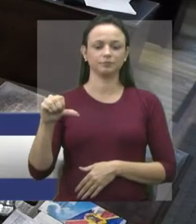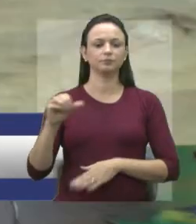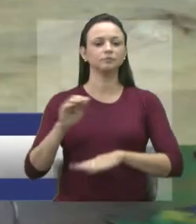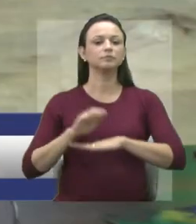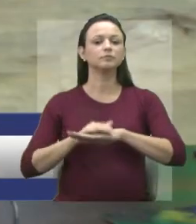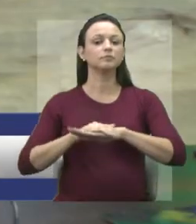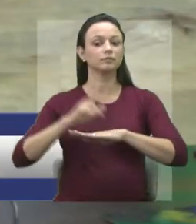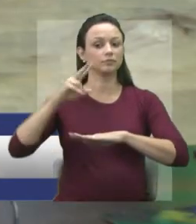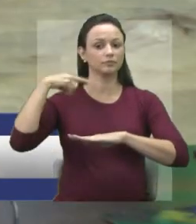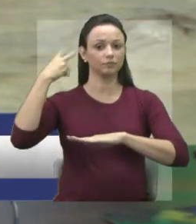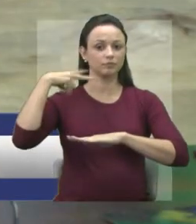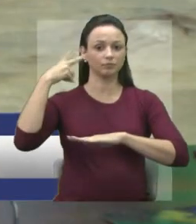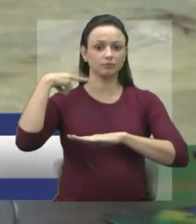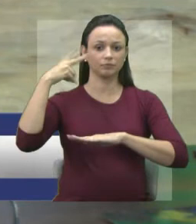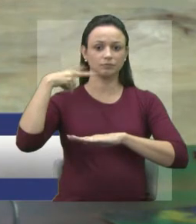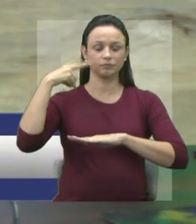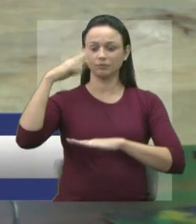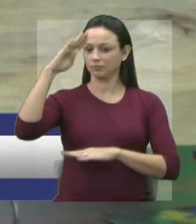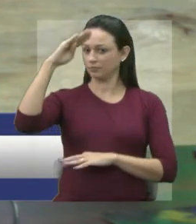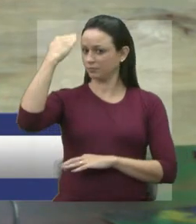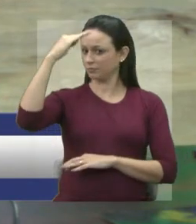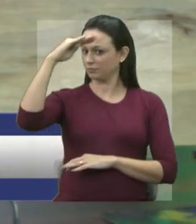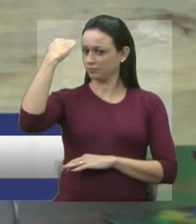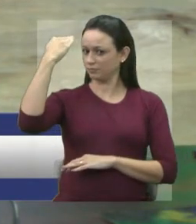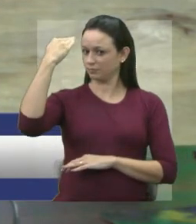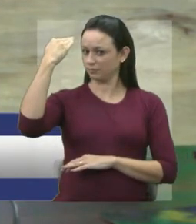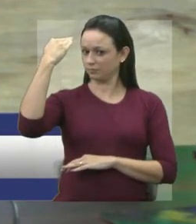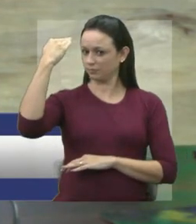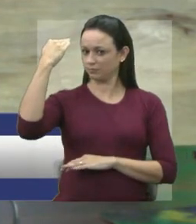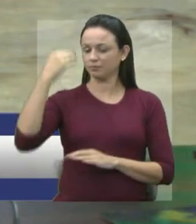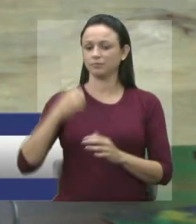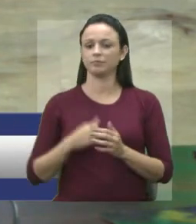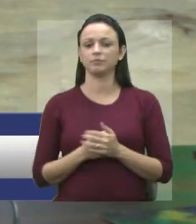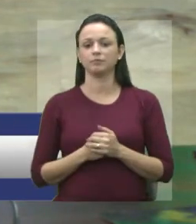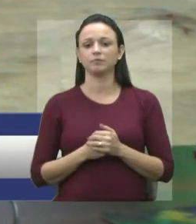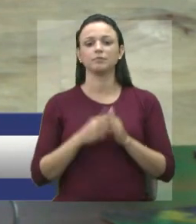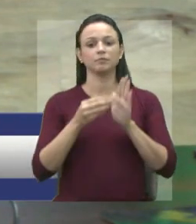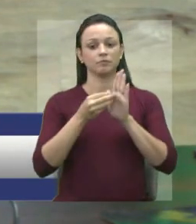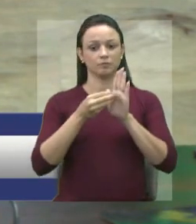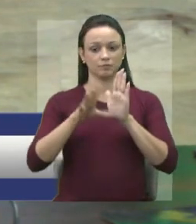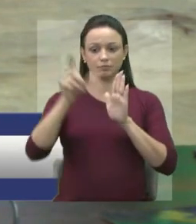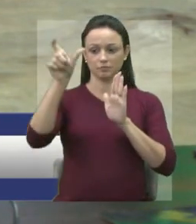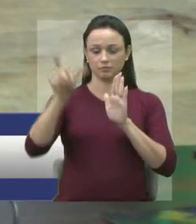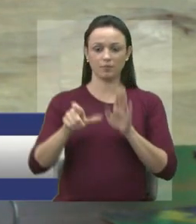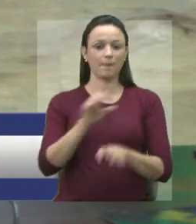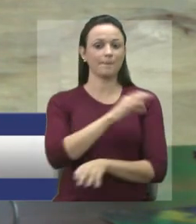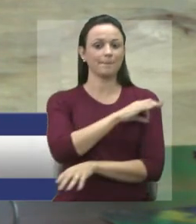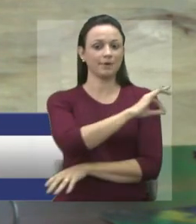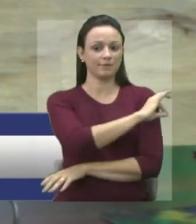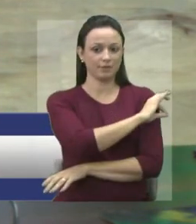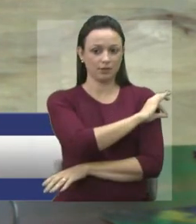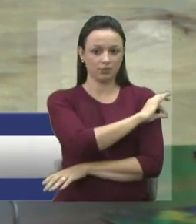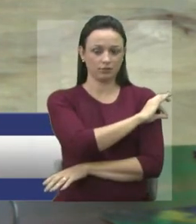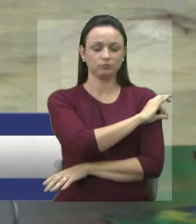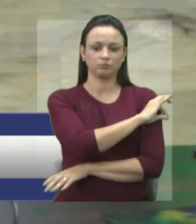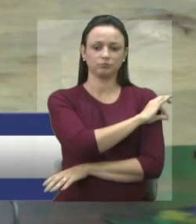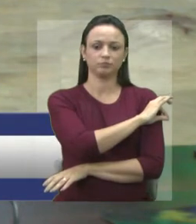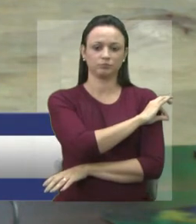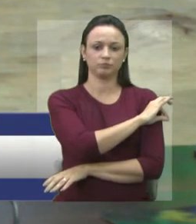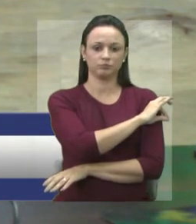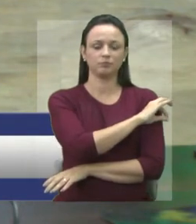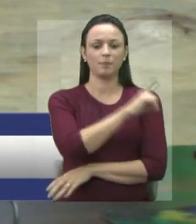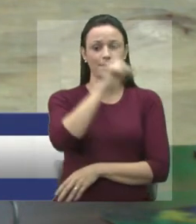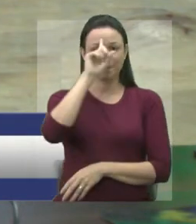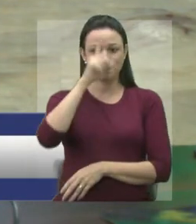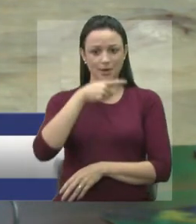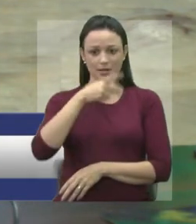145/2019, autoria vereador João Pacheco, indicando ao senhor prefeito municipal que envie fiscais